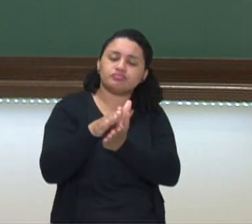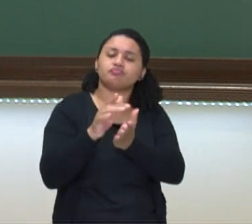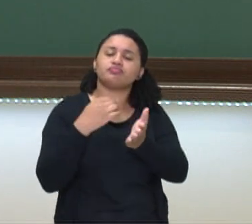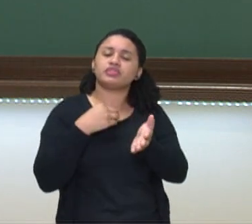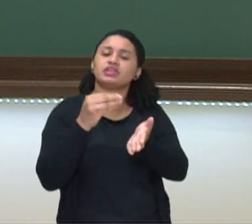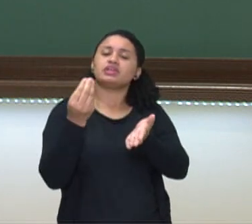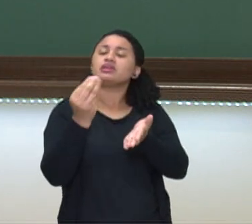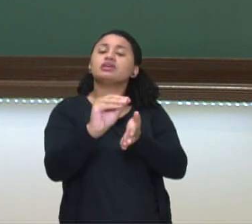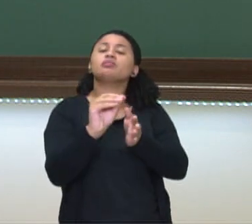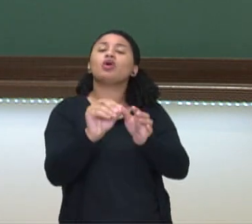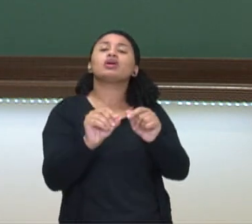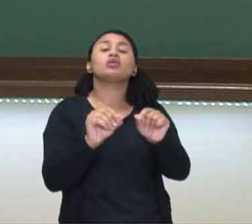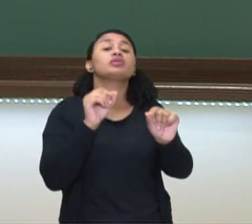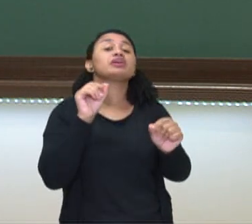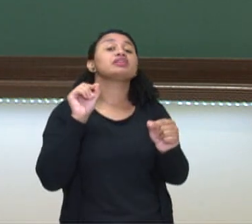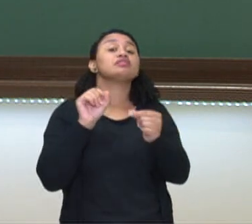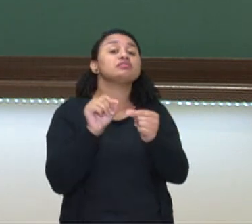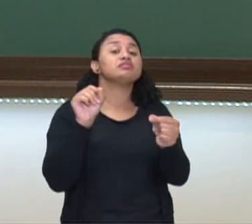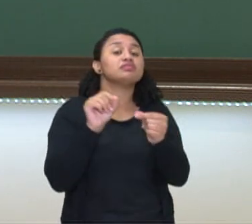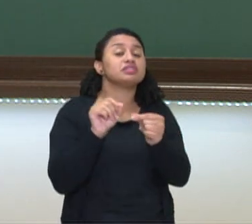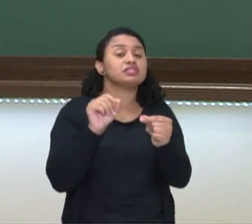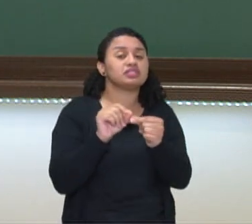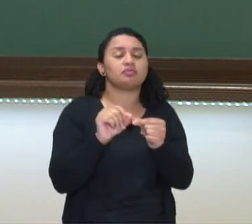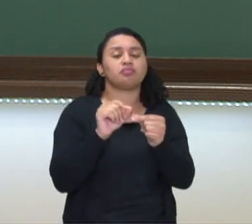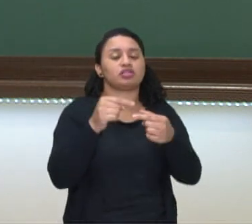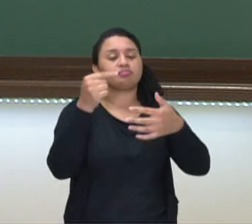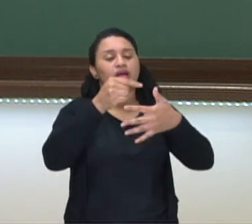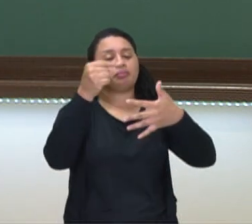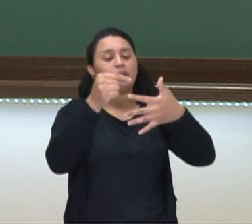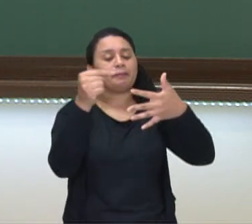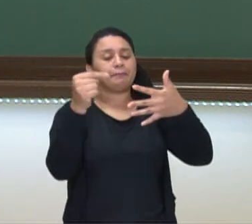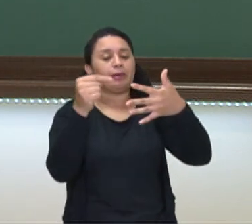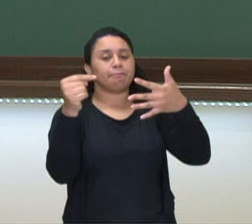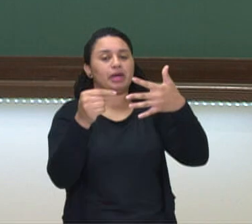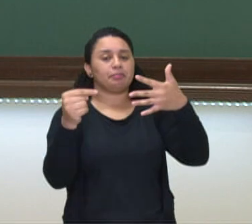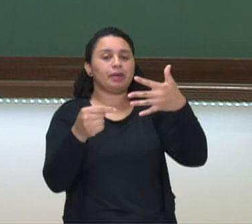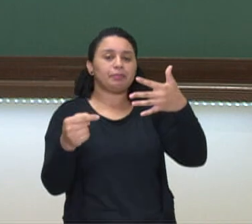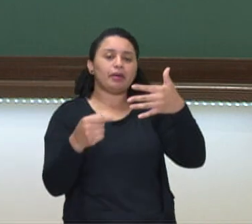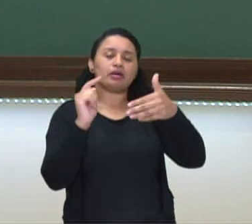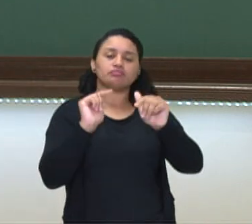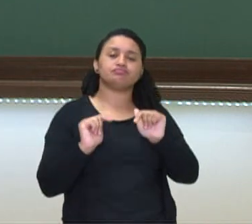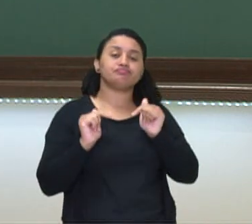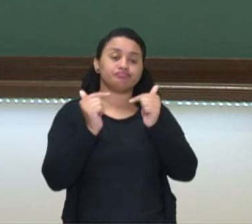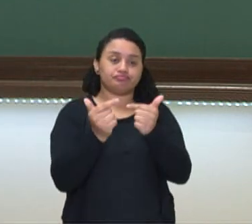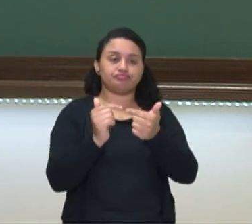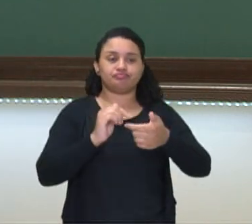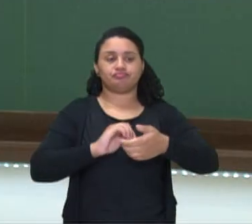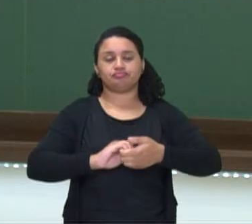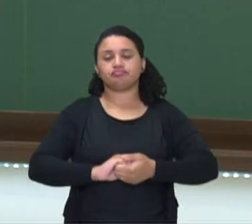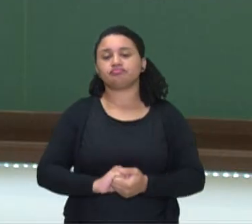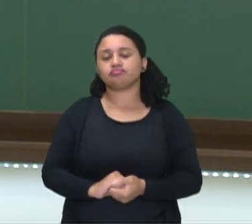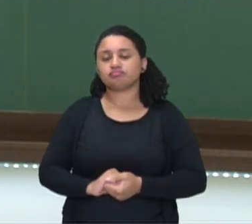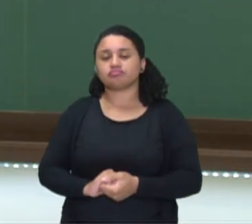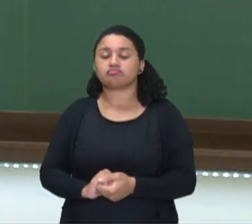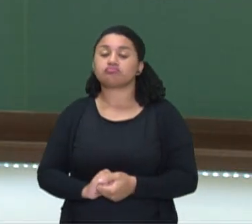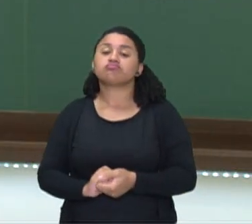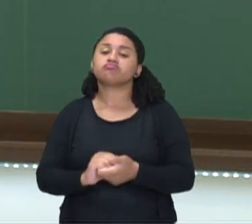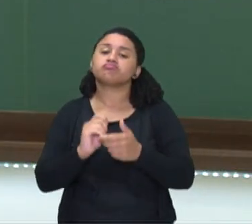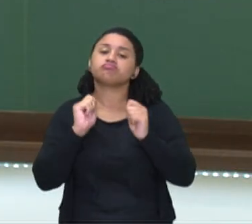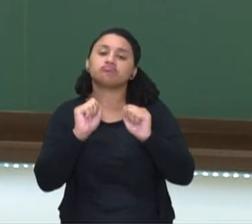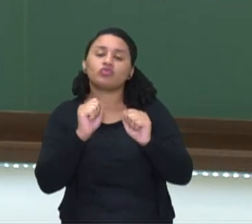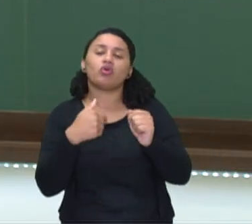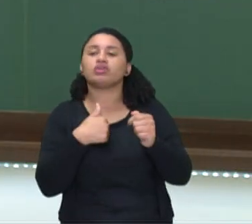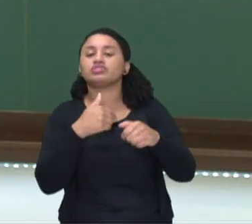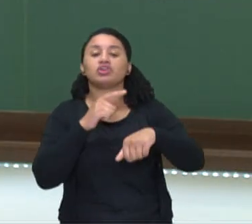ali que ações você pode realizar. Você pode listar uma série de ações, algumas delas. Você pode